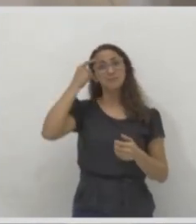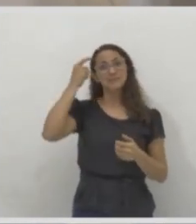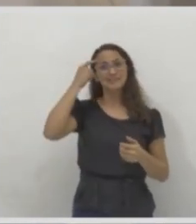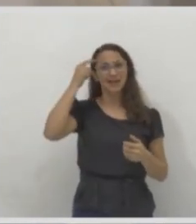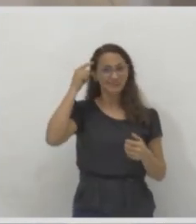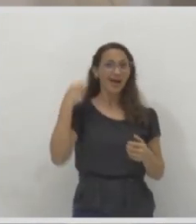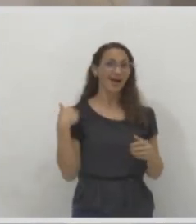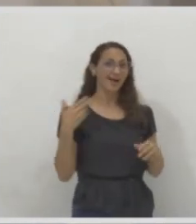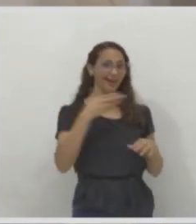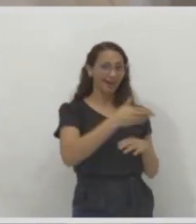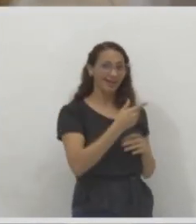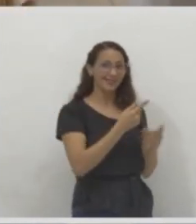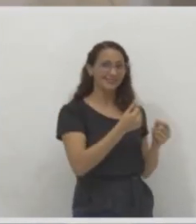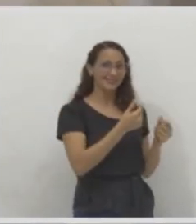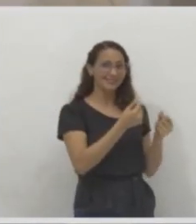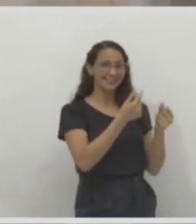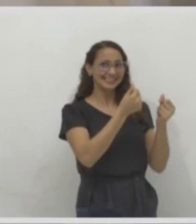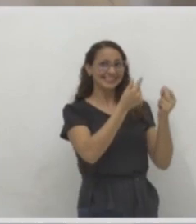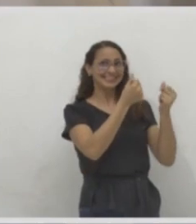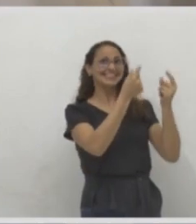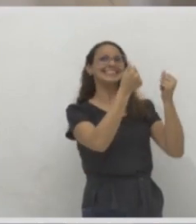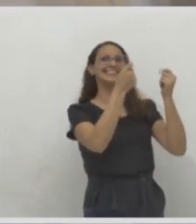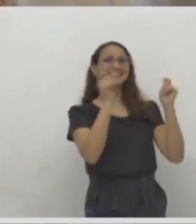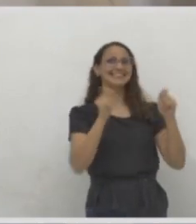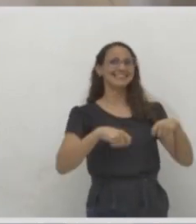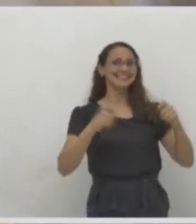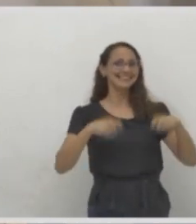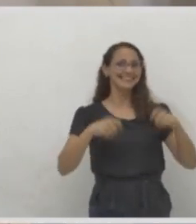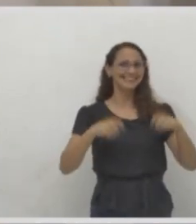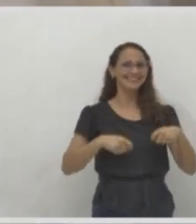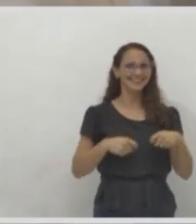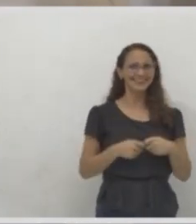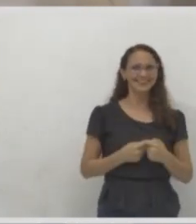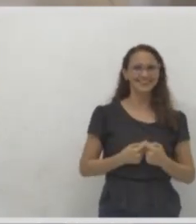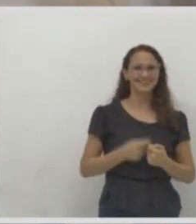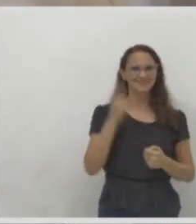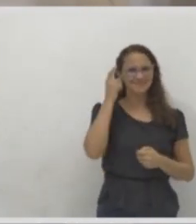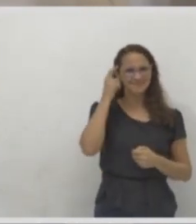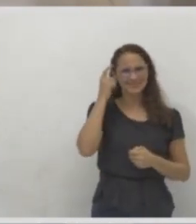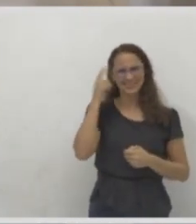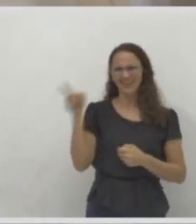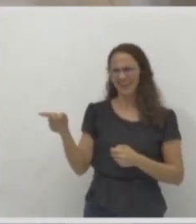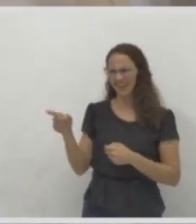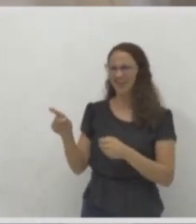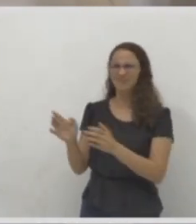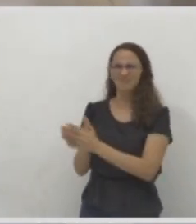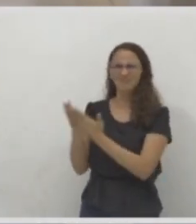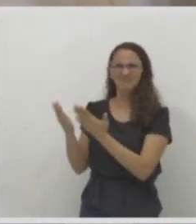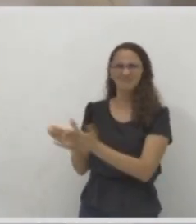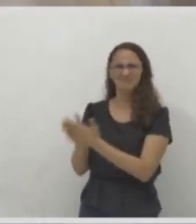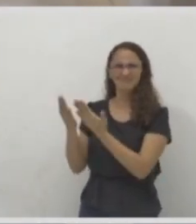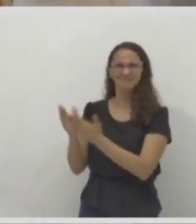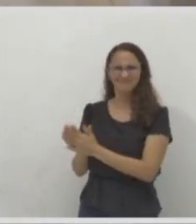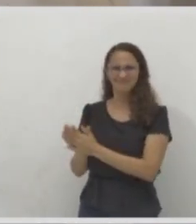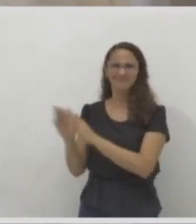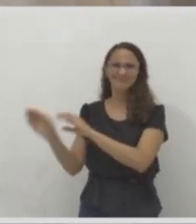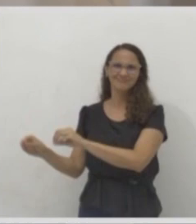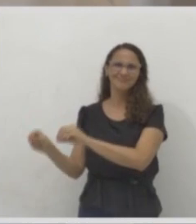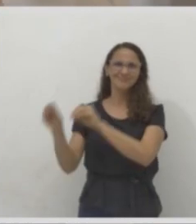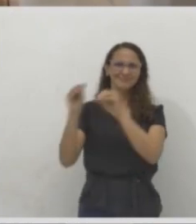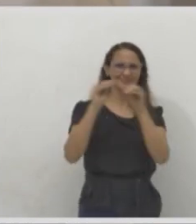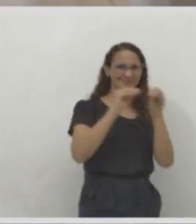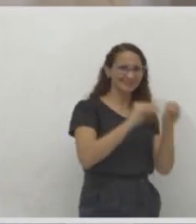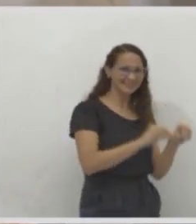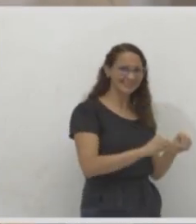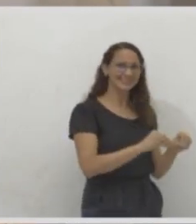látex, eles vinham porque eles achavam que eles iam conseguir sair da miséria que eles se encontravam no Nordeste, e eles iam